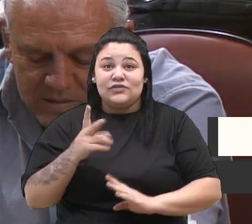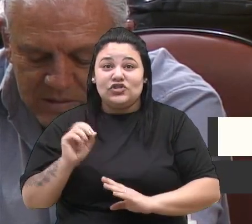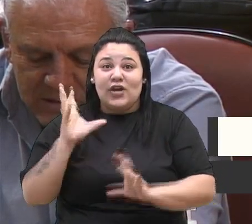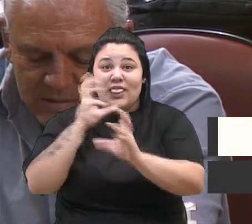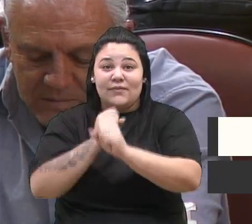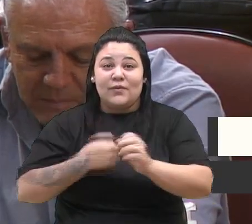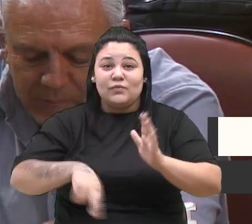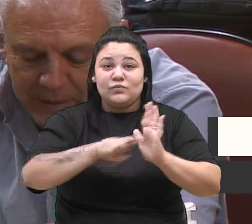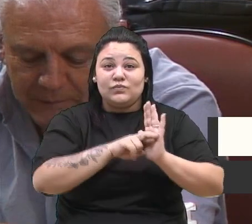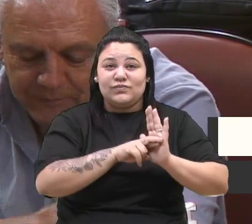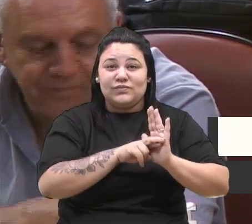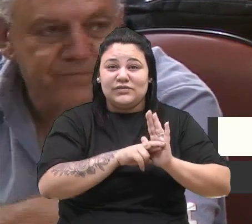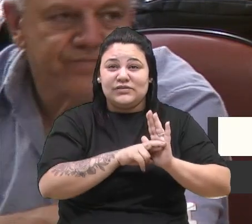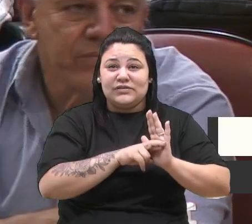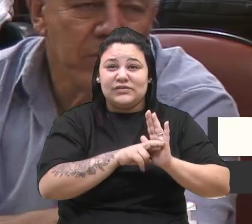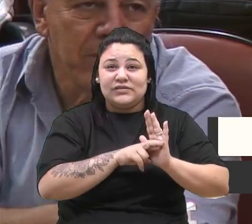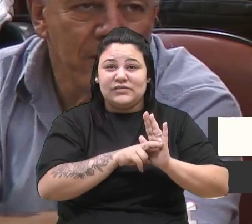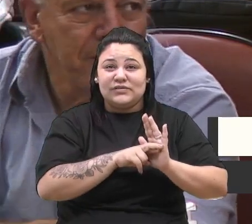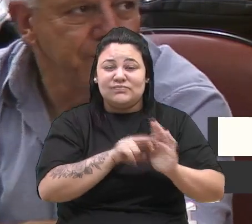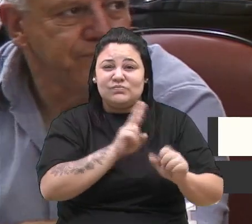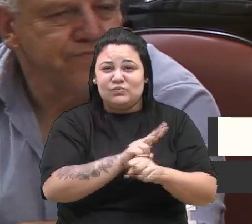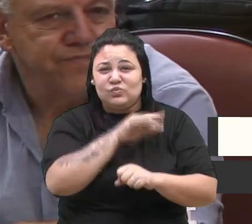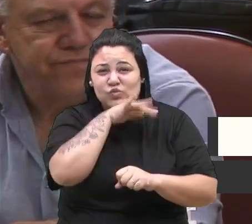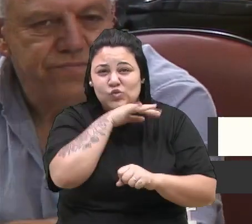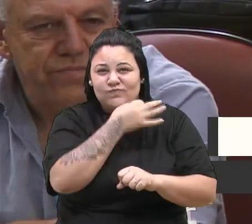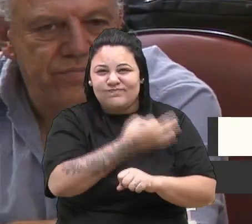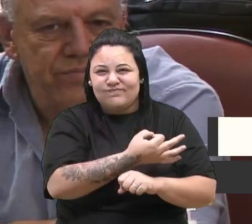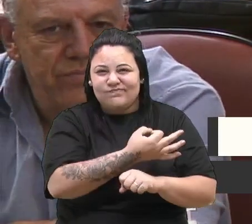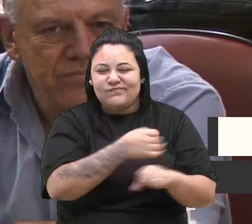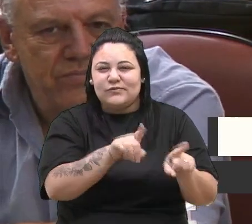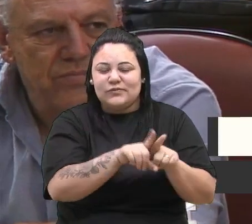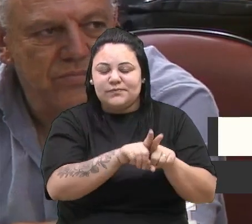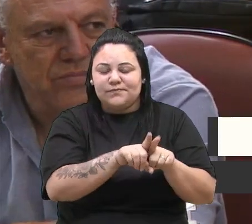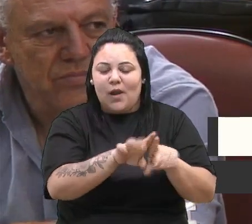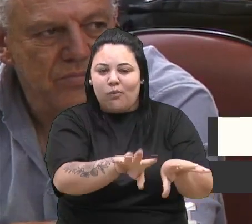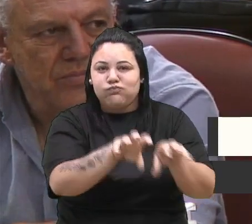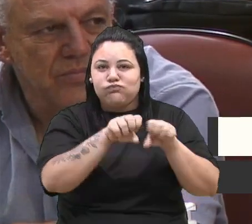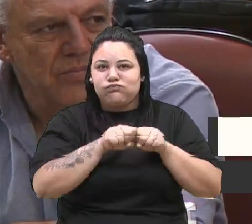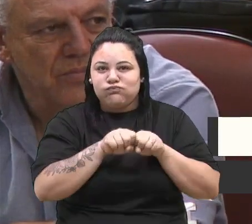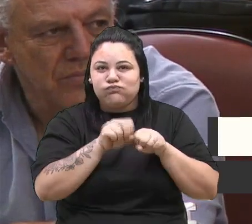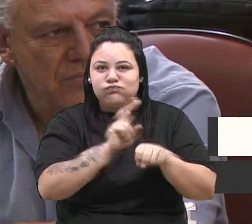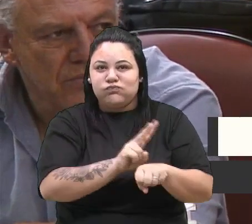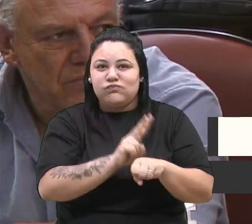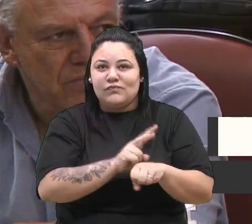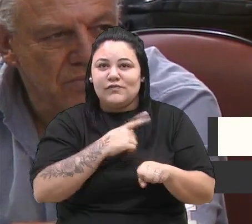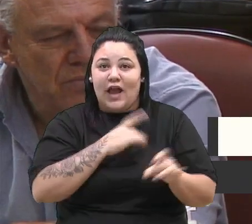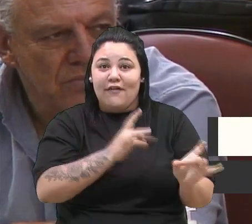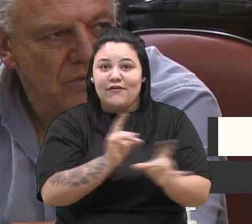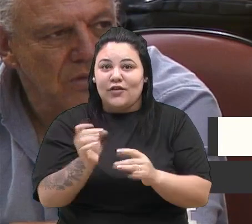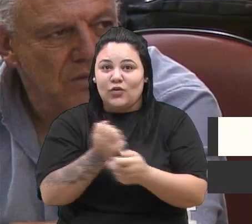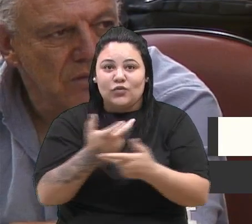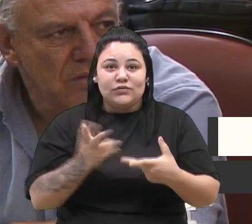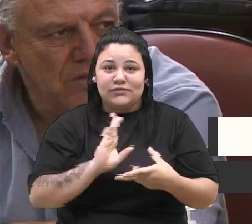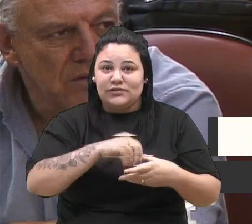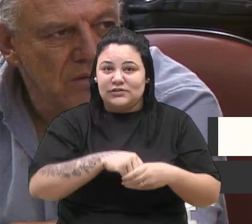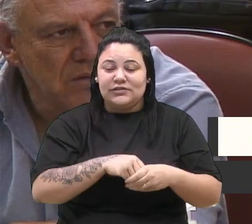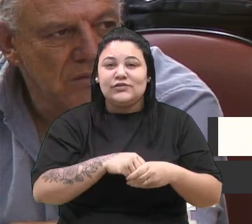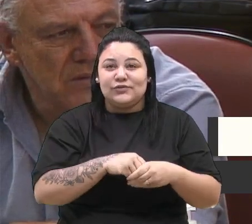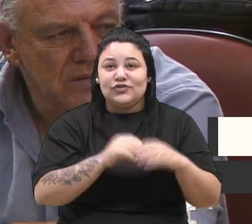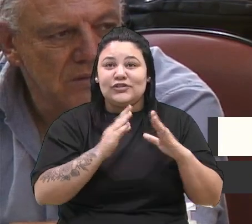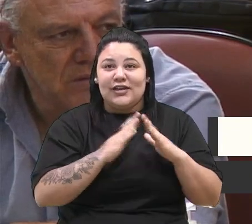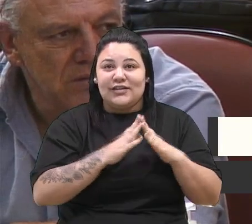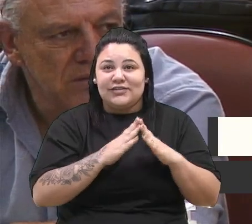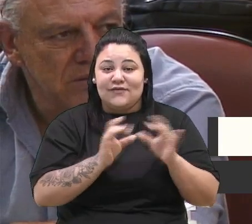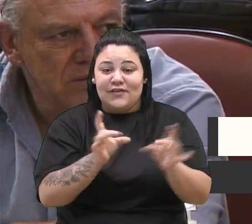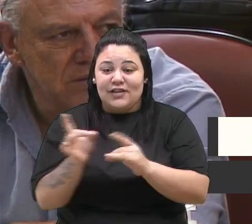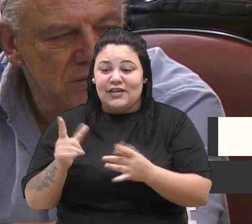tratos. Pensando como auxiliá-la, Daiane pensou em vender aquilo que tinha de mais valioso na sua residência, livros, e estava